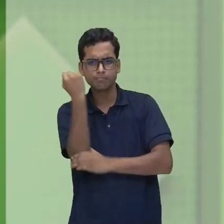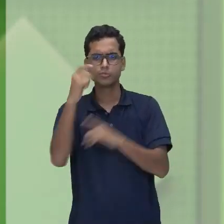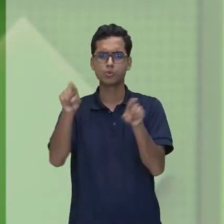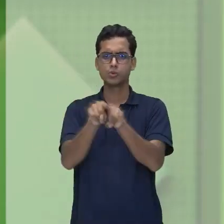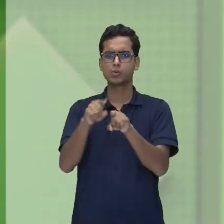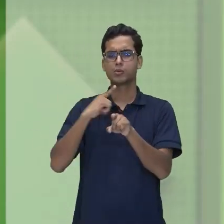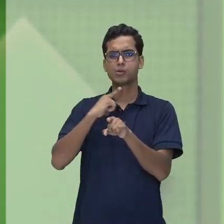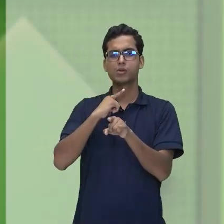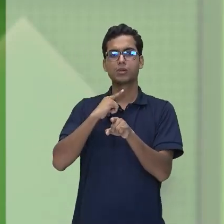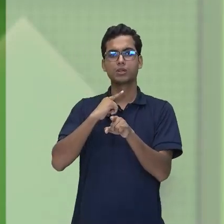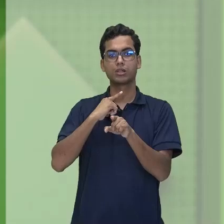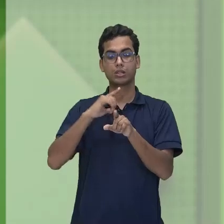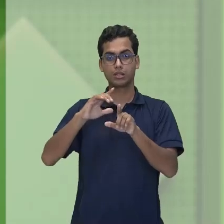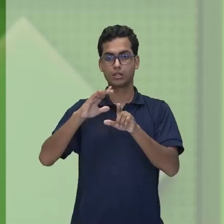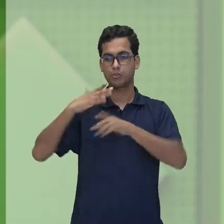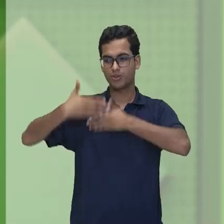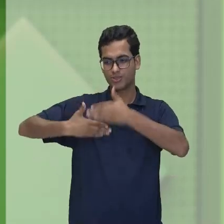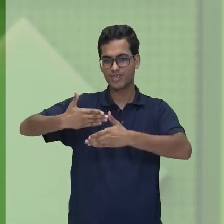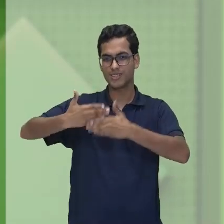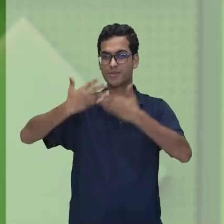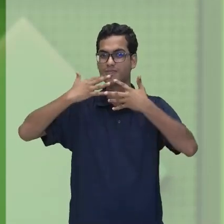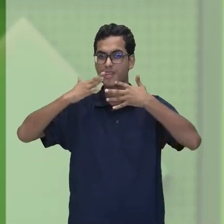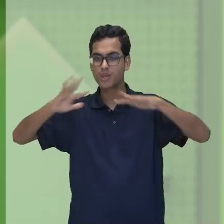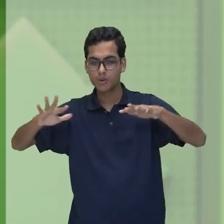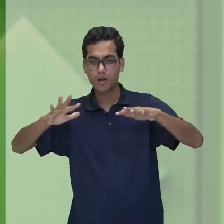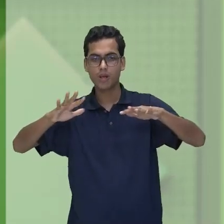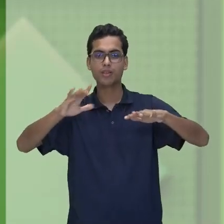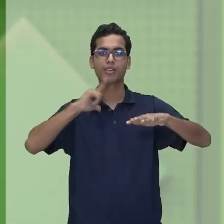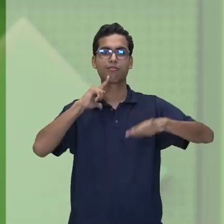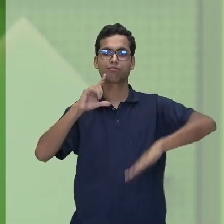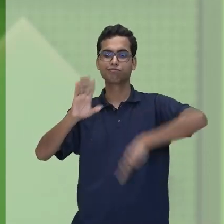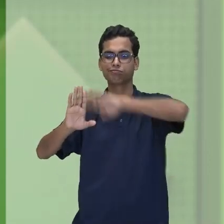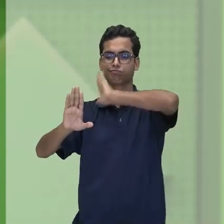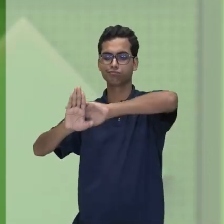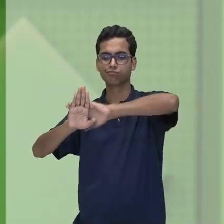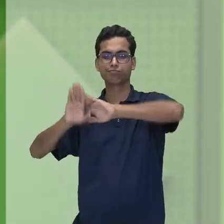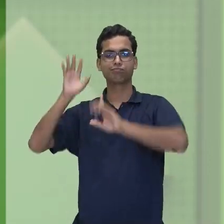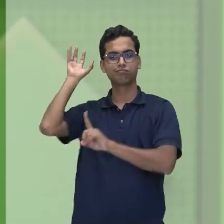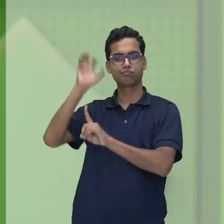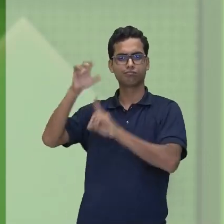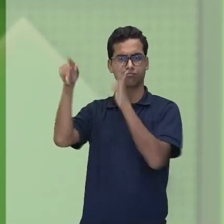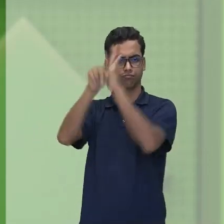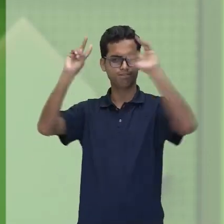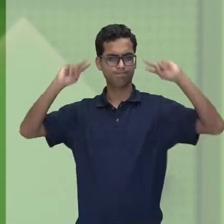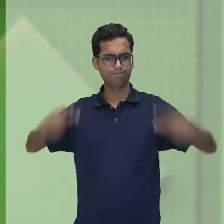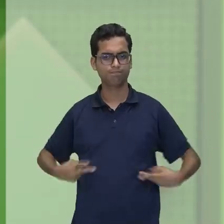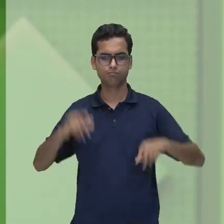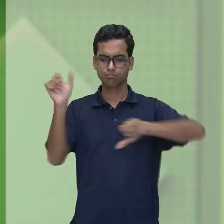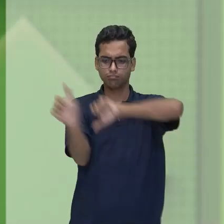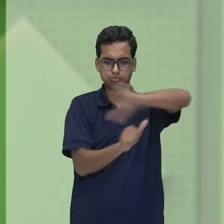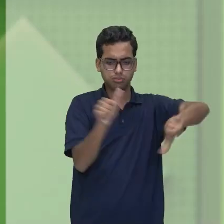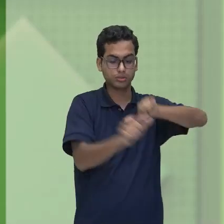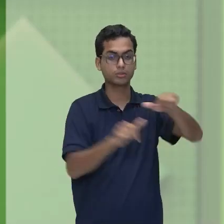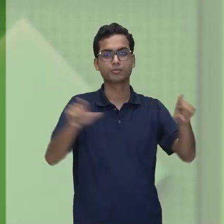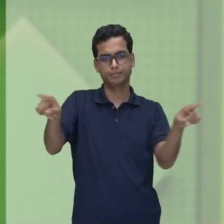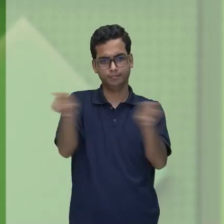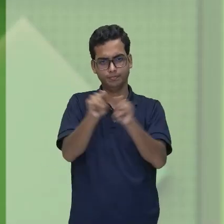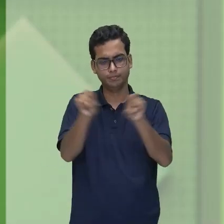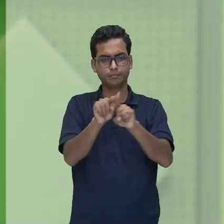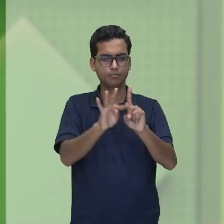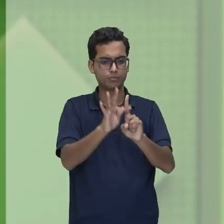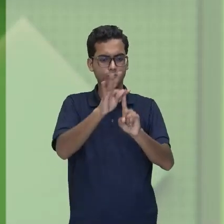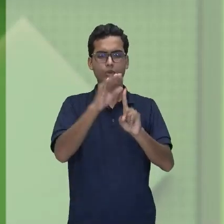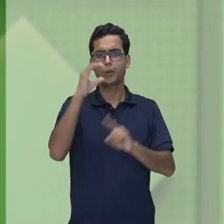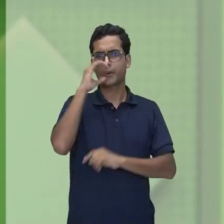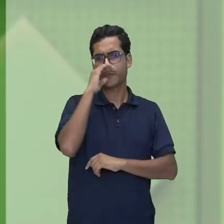ser natural. Aqui na região amazônica, nós já temos uma temperatura, né, normalmente alta, porque nós